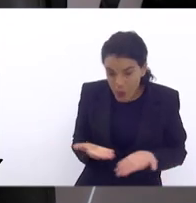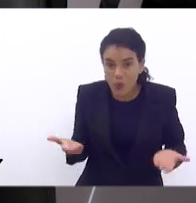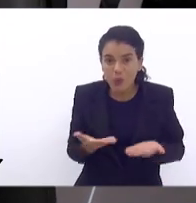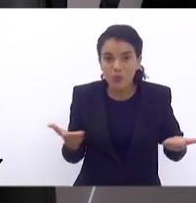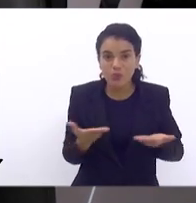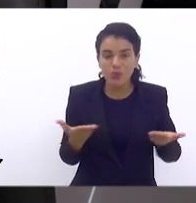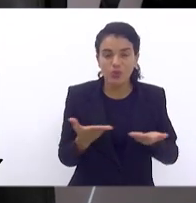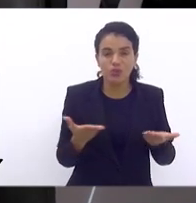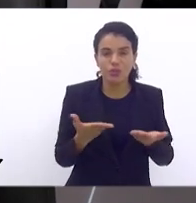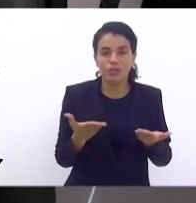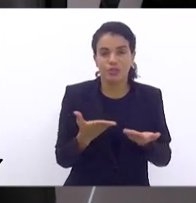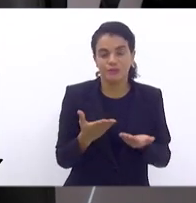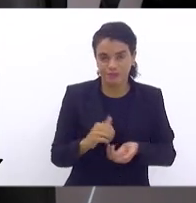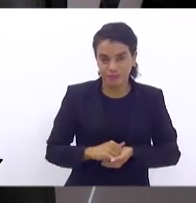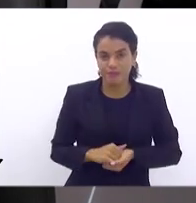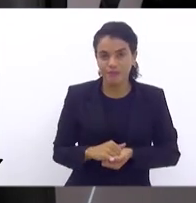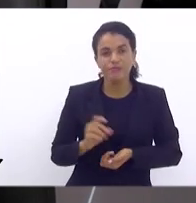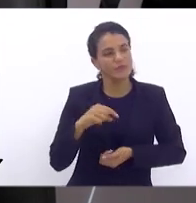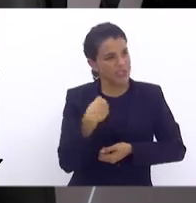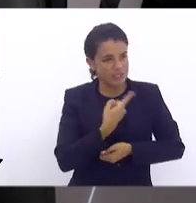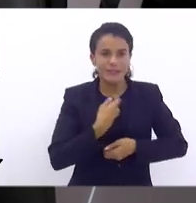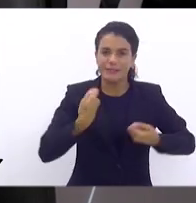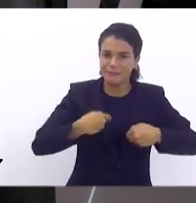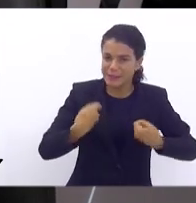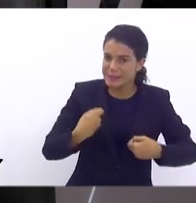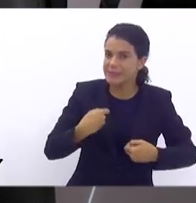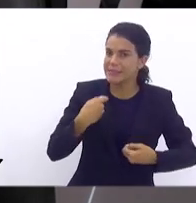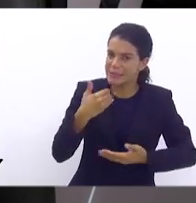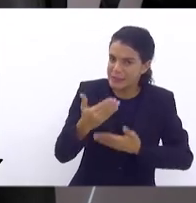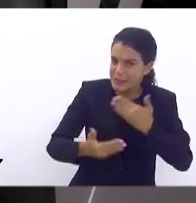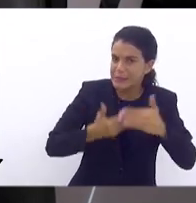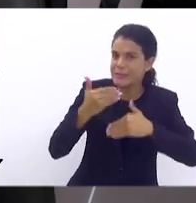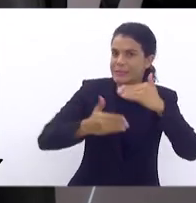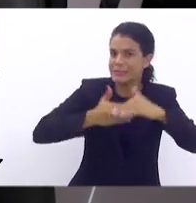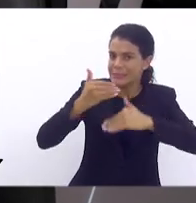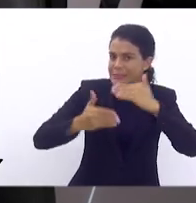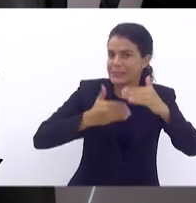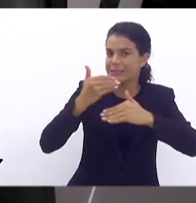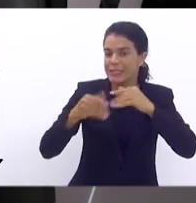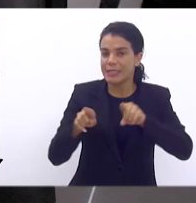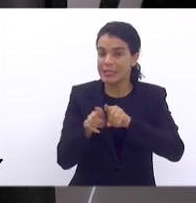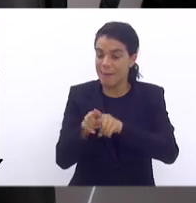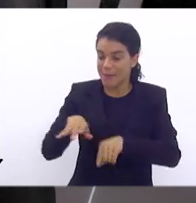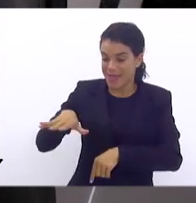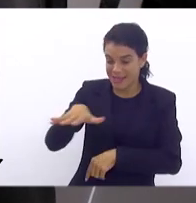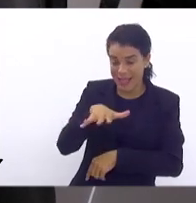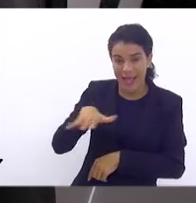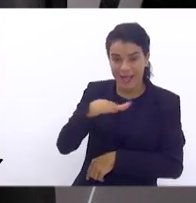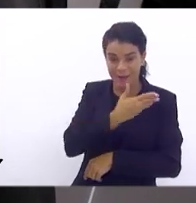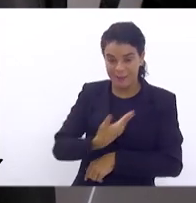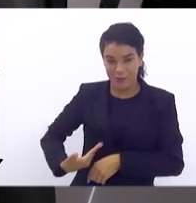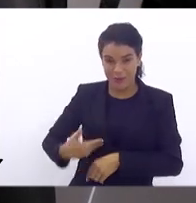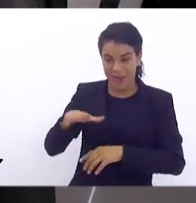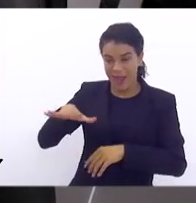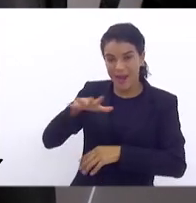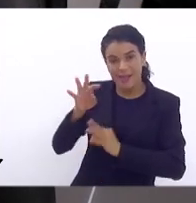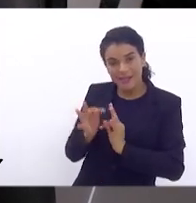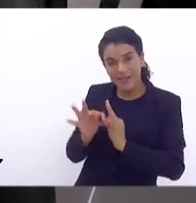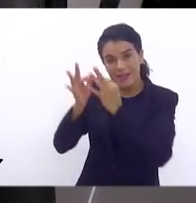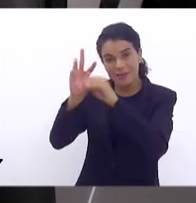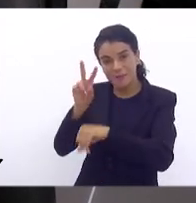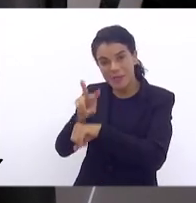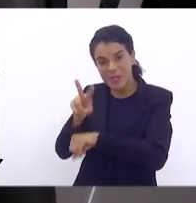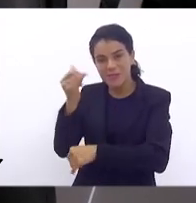o presente a gente tem que começar a fazer isso e no setor público essa área de tecnologia e